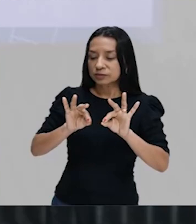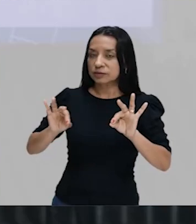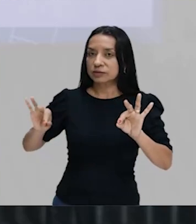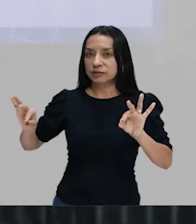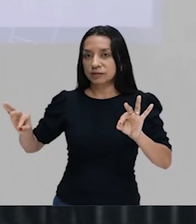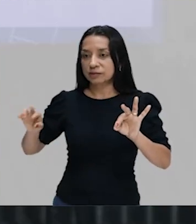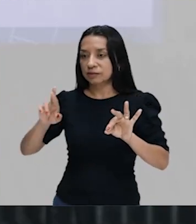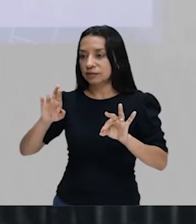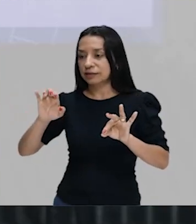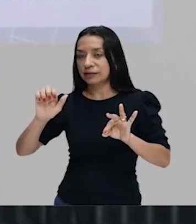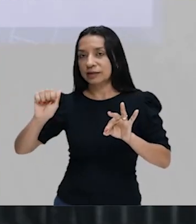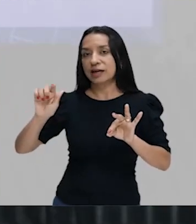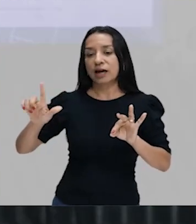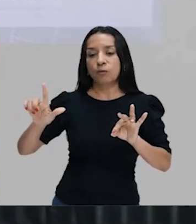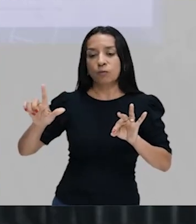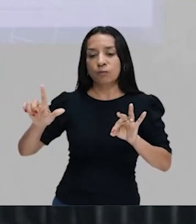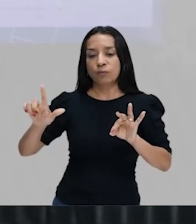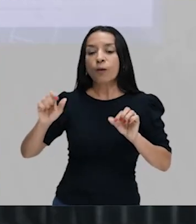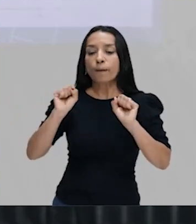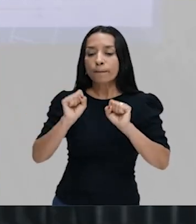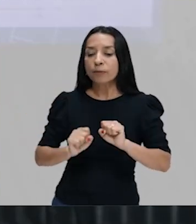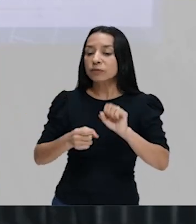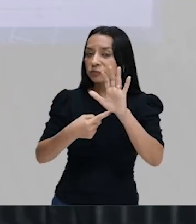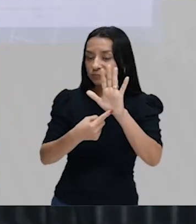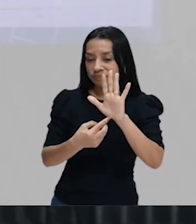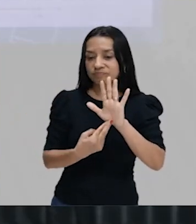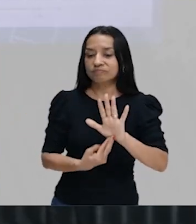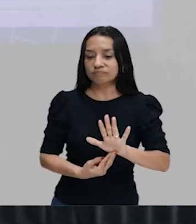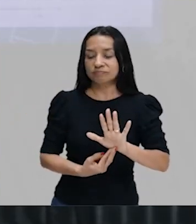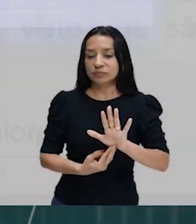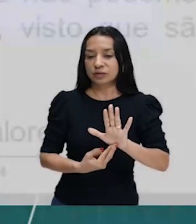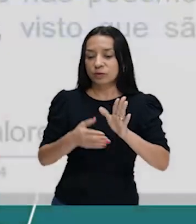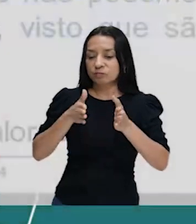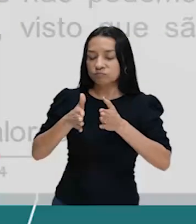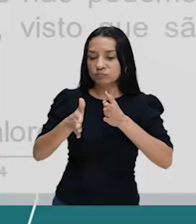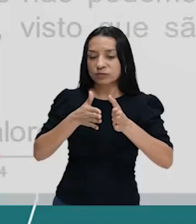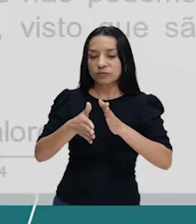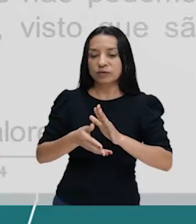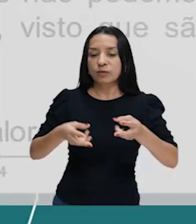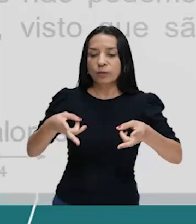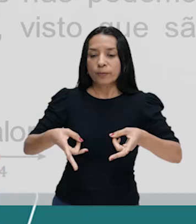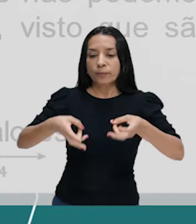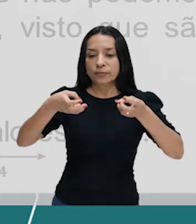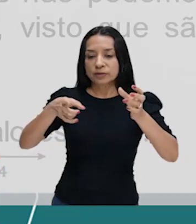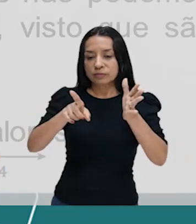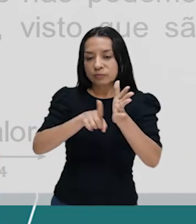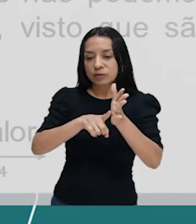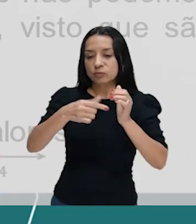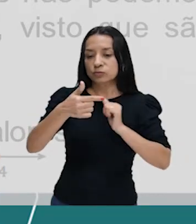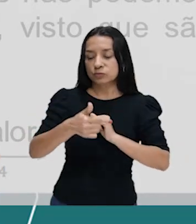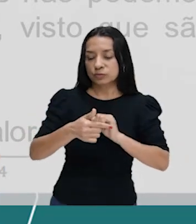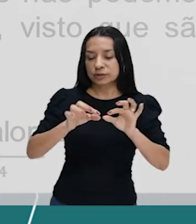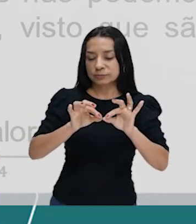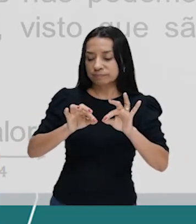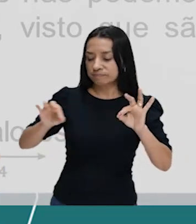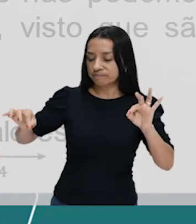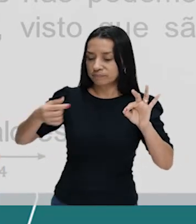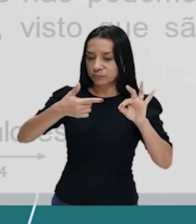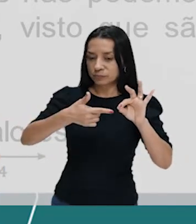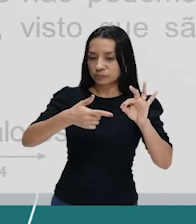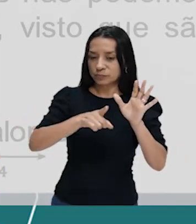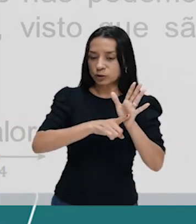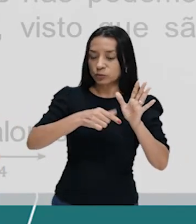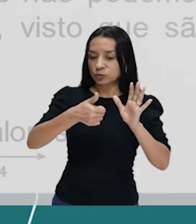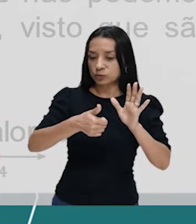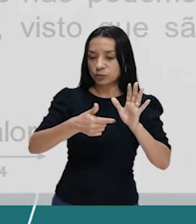aqui, ó, tá? Como é que ficaria isso? Olha só, perceba que o menos 2 foi demarcado na reta real, tá? Passando